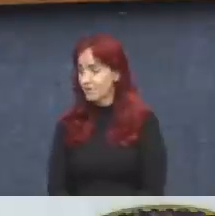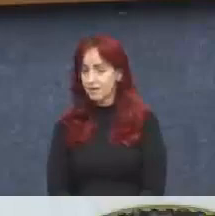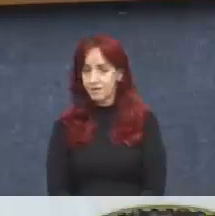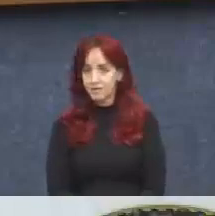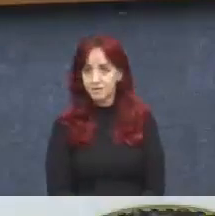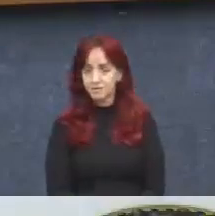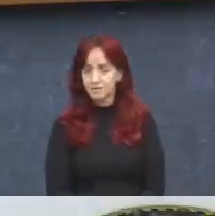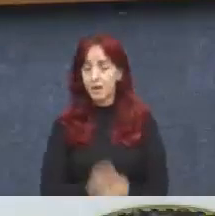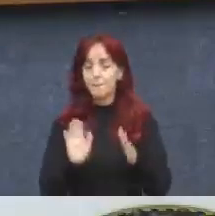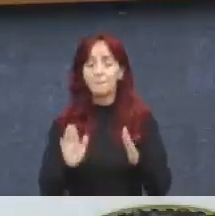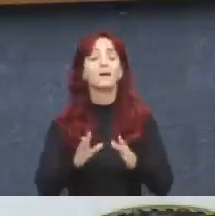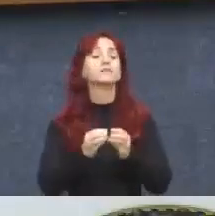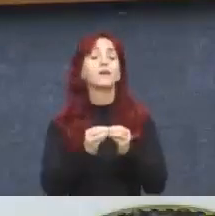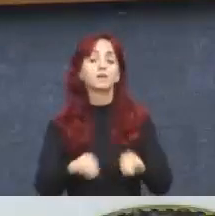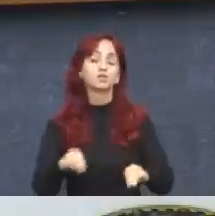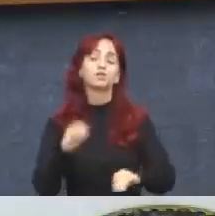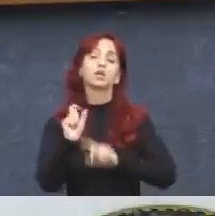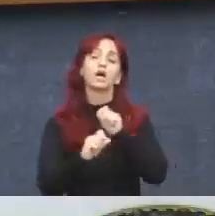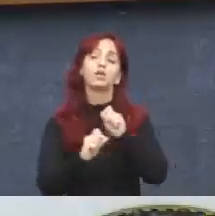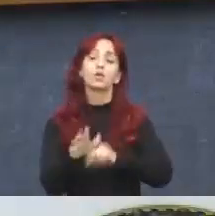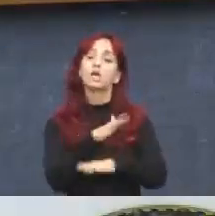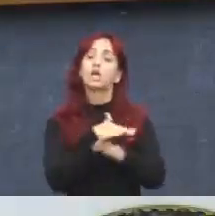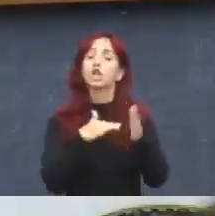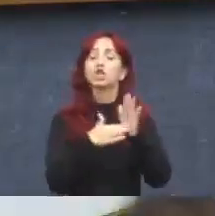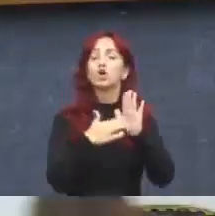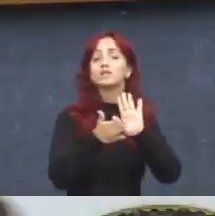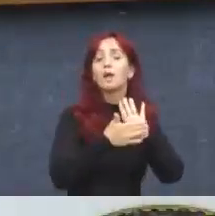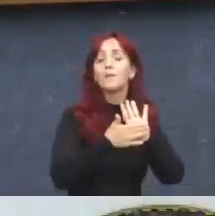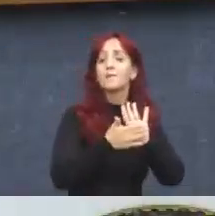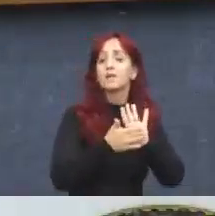Aí fica prejudicado agora, gente, todas as emendas.